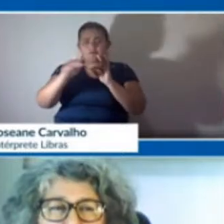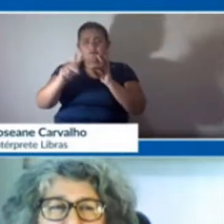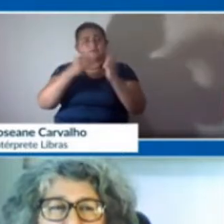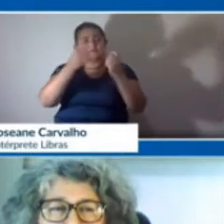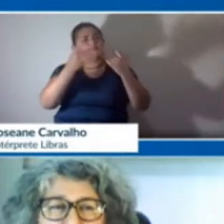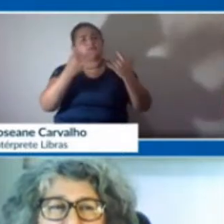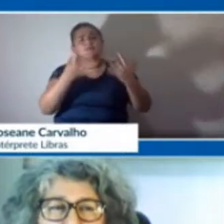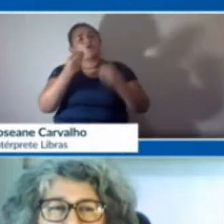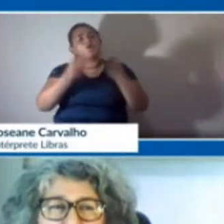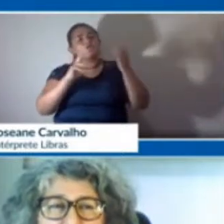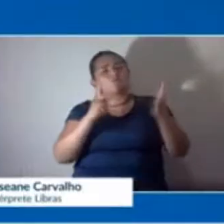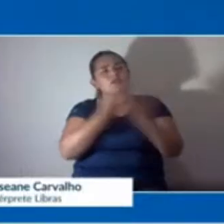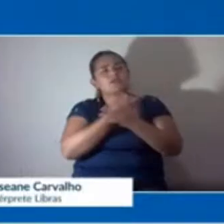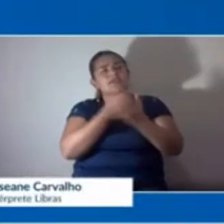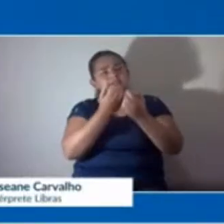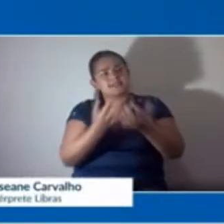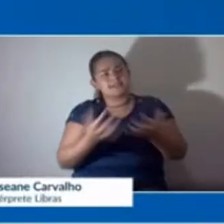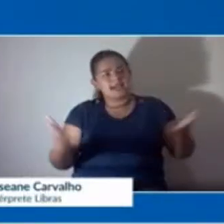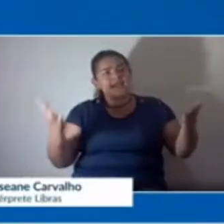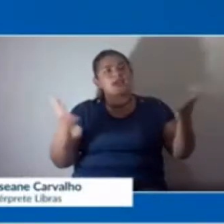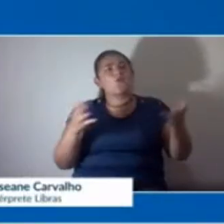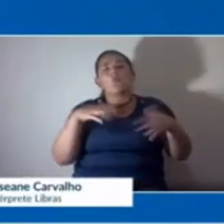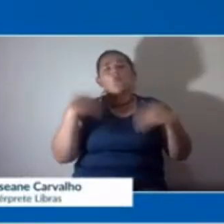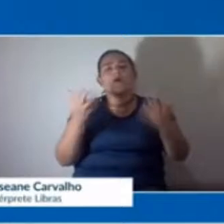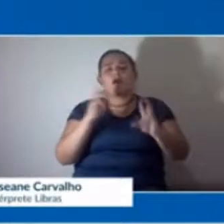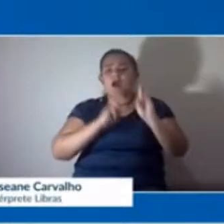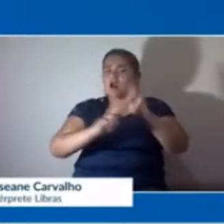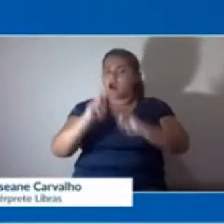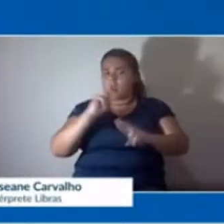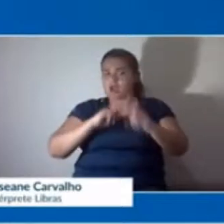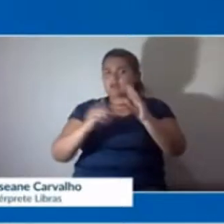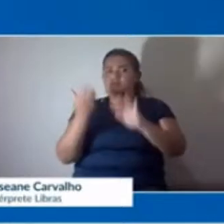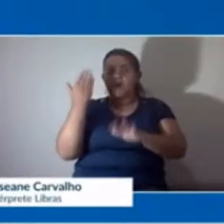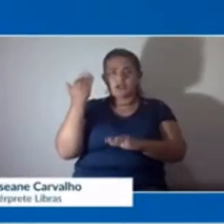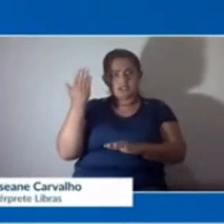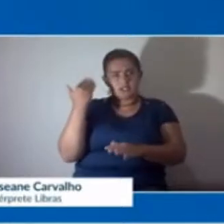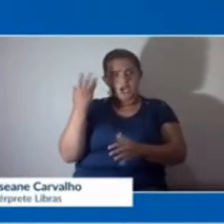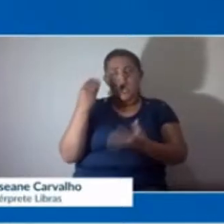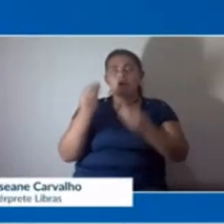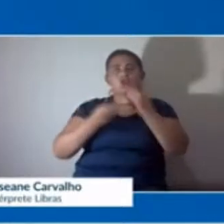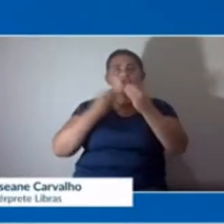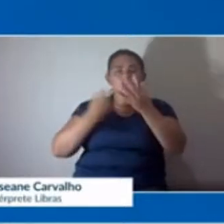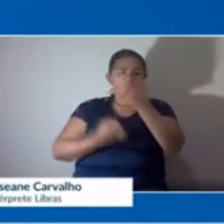mostra? Quais foram os resultados das edições anteriores? Como é que ela foi criada?